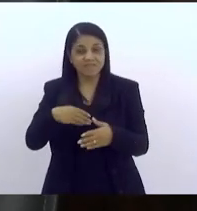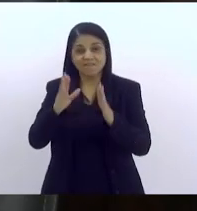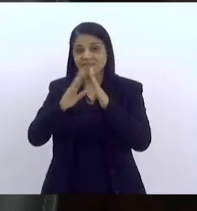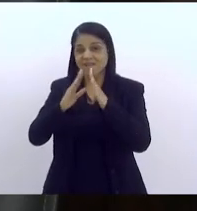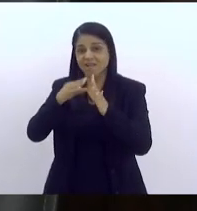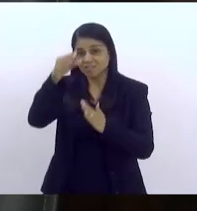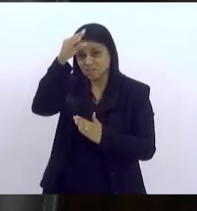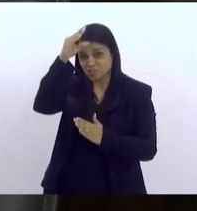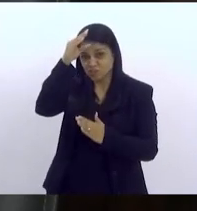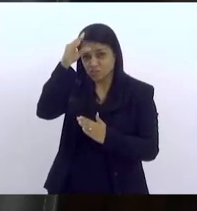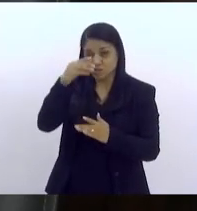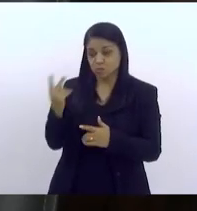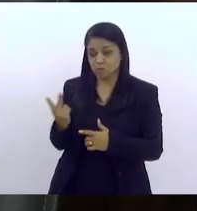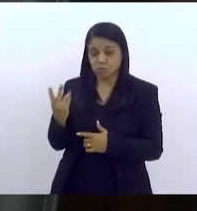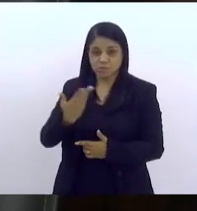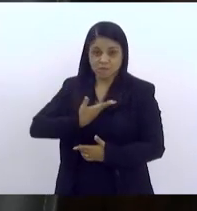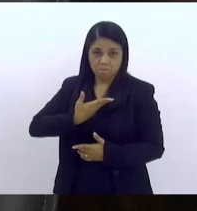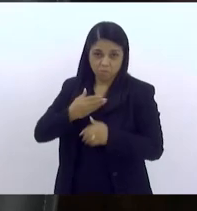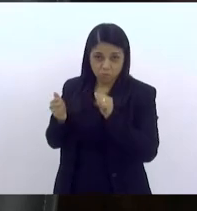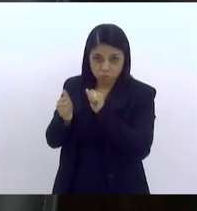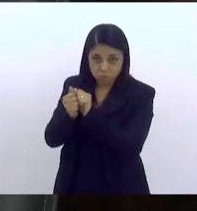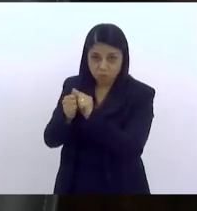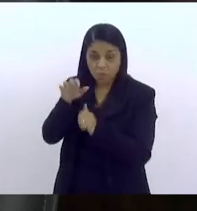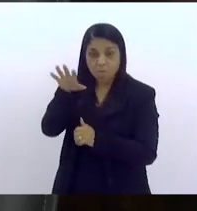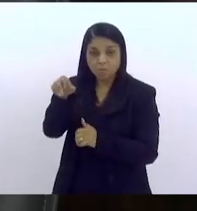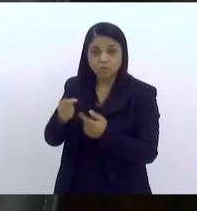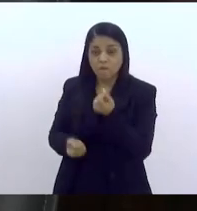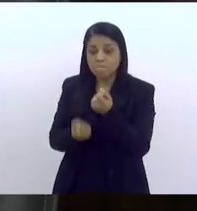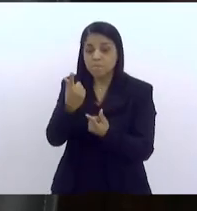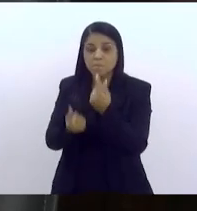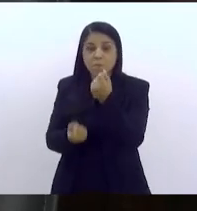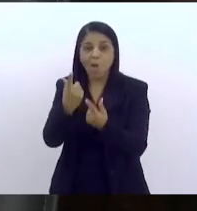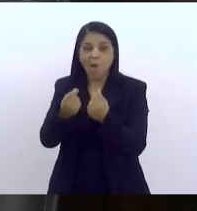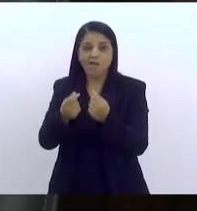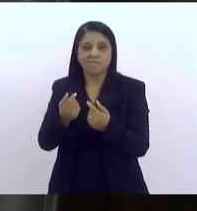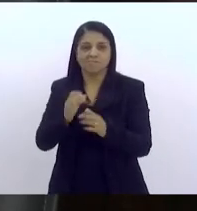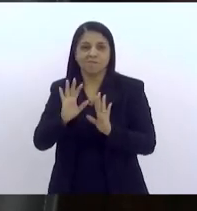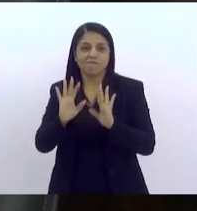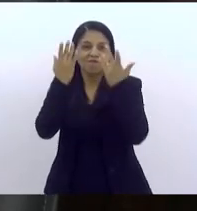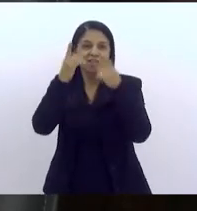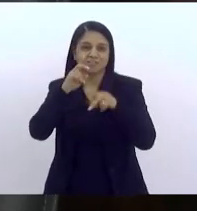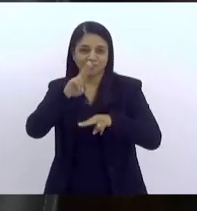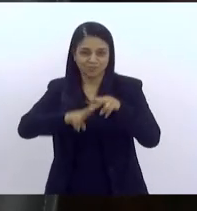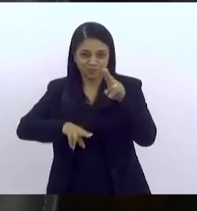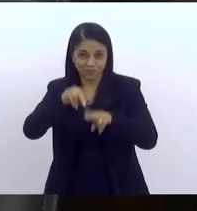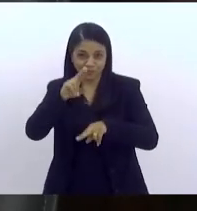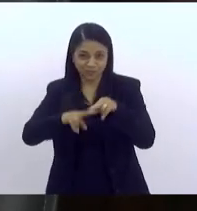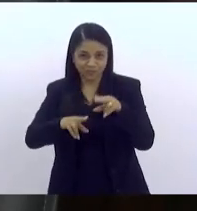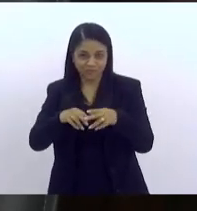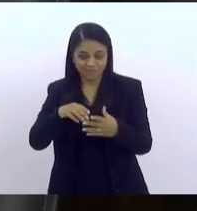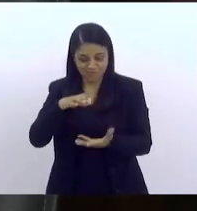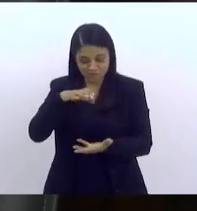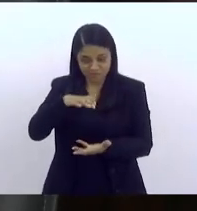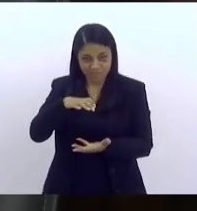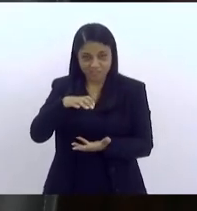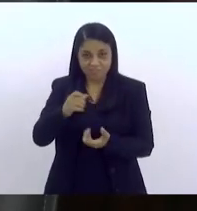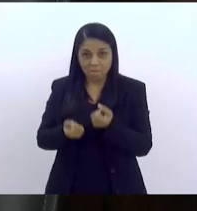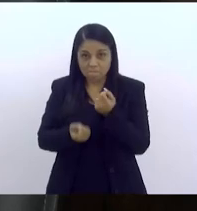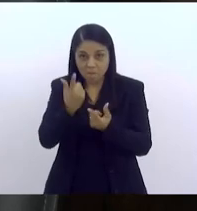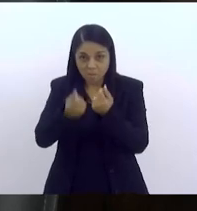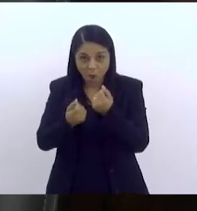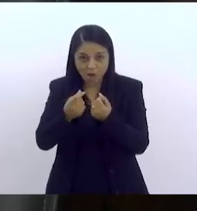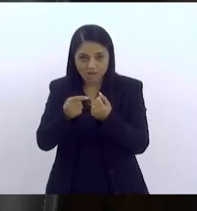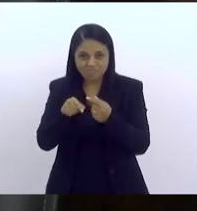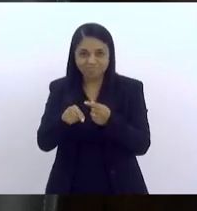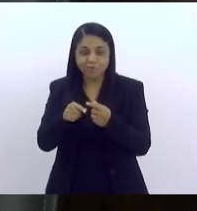buscar pipoca para uma festa junina e esse saco de pipocas foi confundido